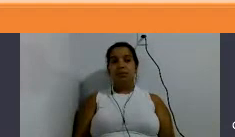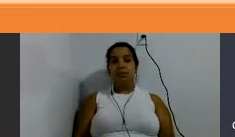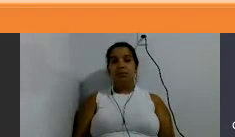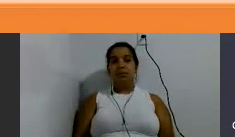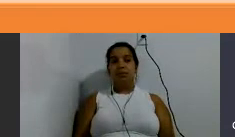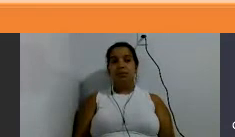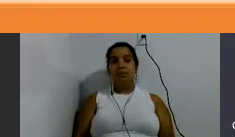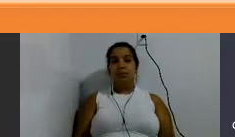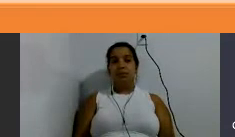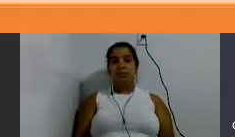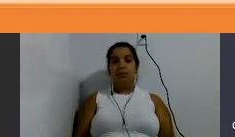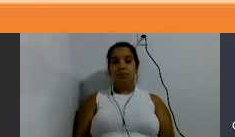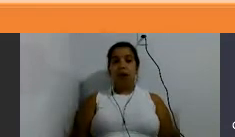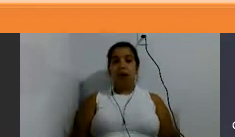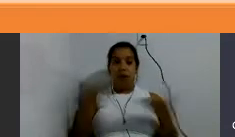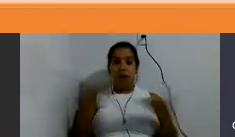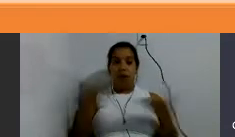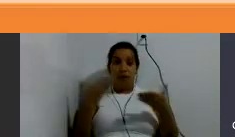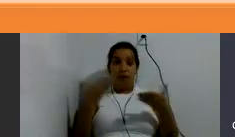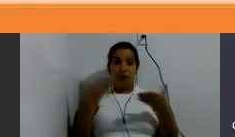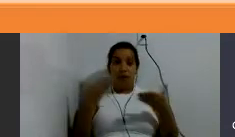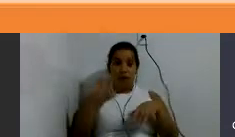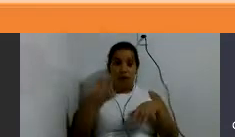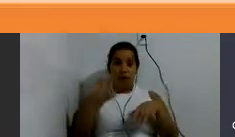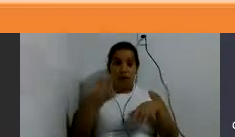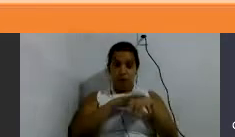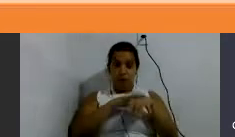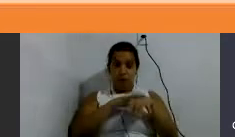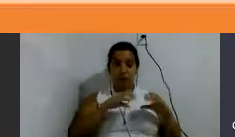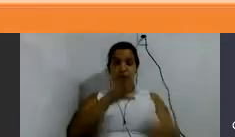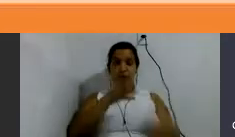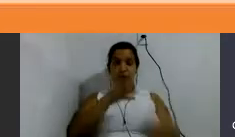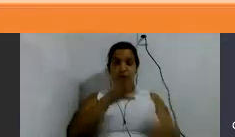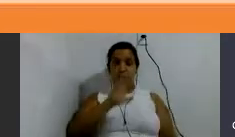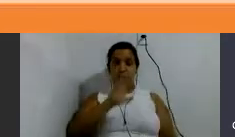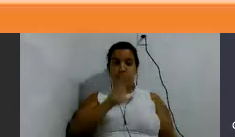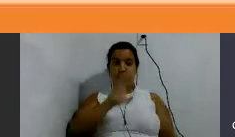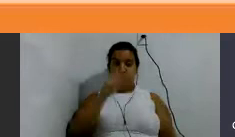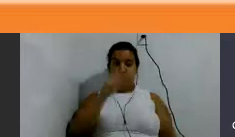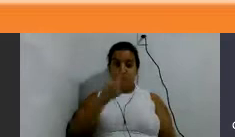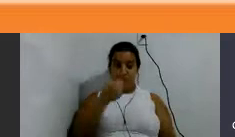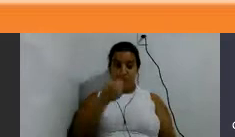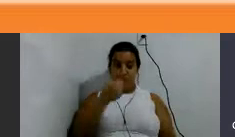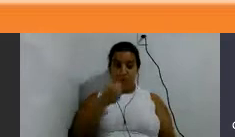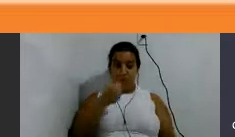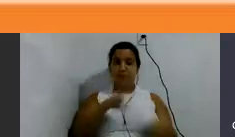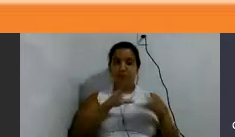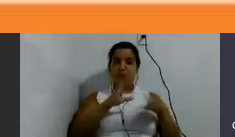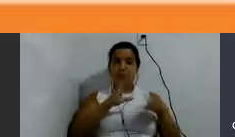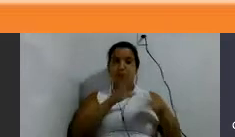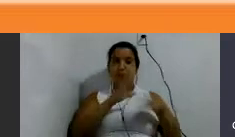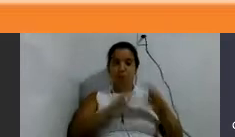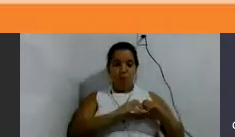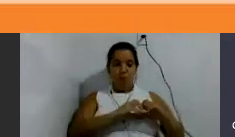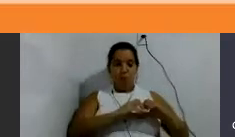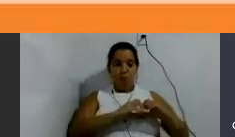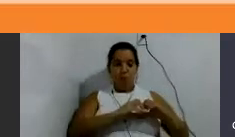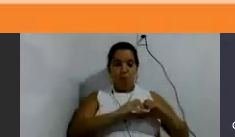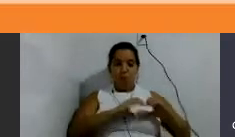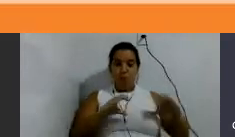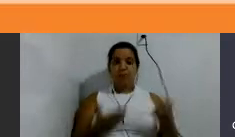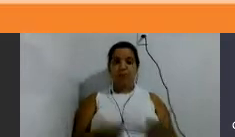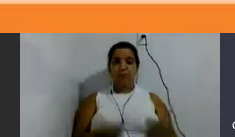T. cruzi. Então, ele é o agente Trypanosoma cruzi, é o agente etiológico da doença de Chagas. Então,